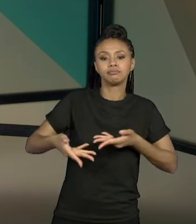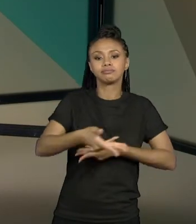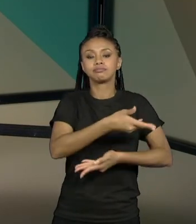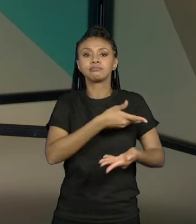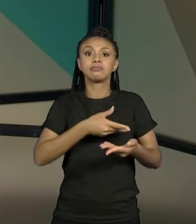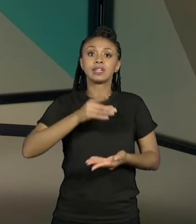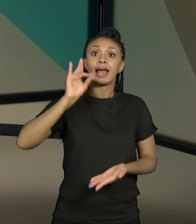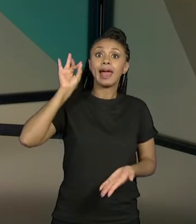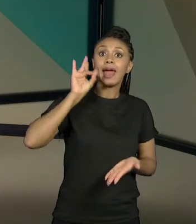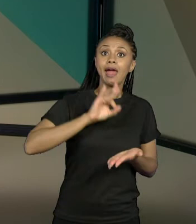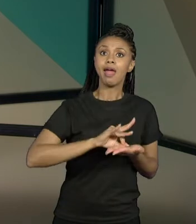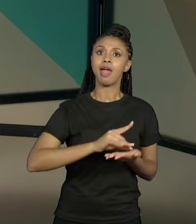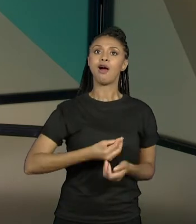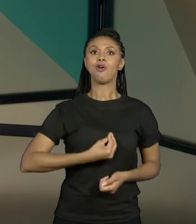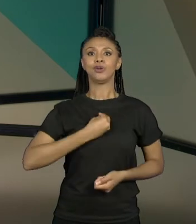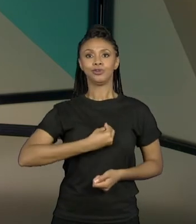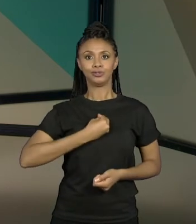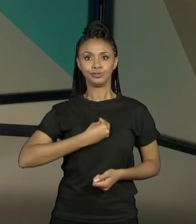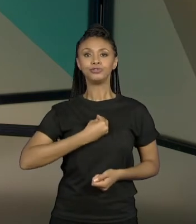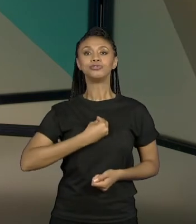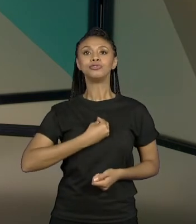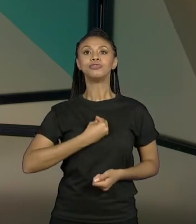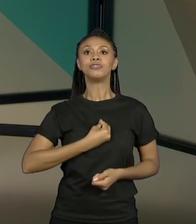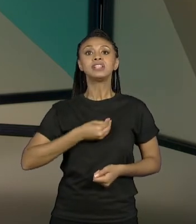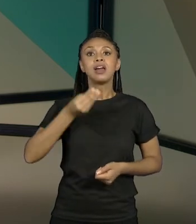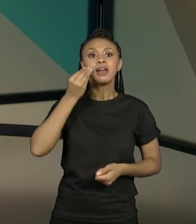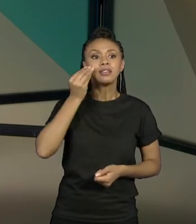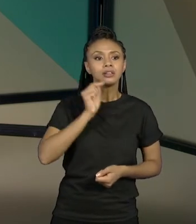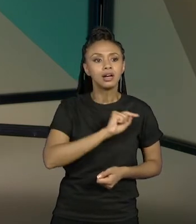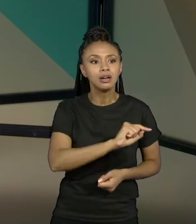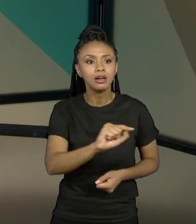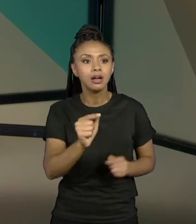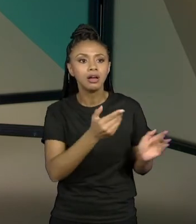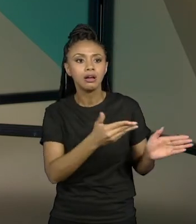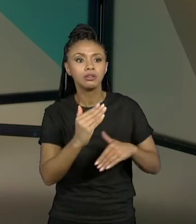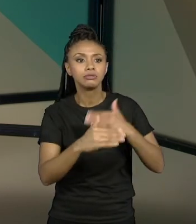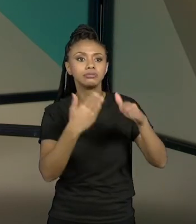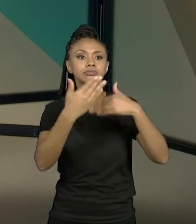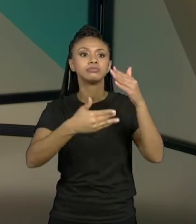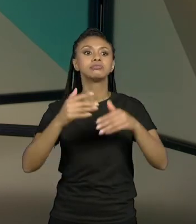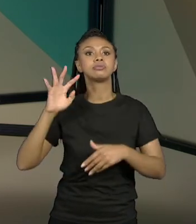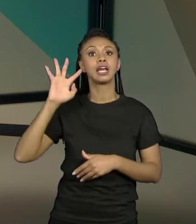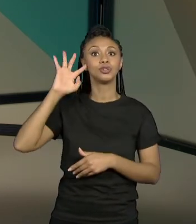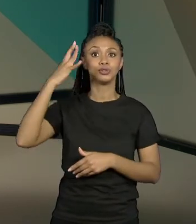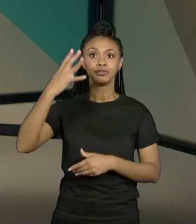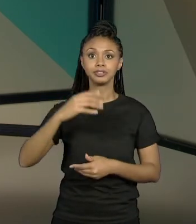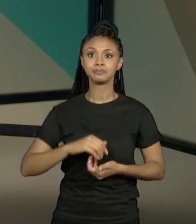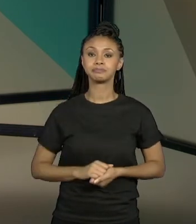processo produtivo e tentar resolver isso usando